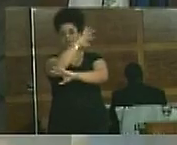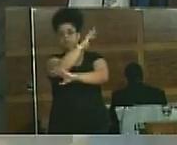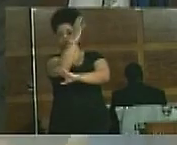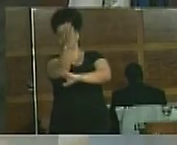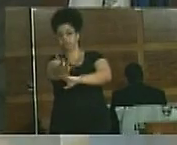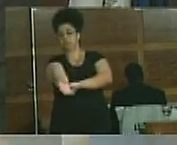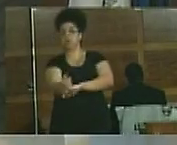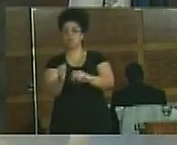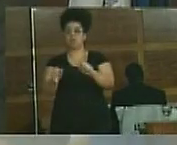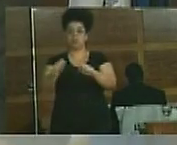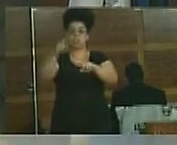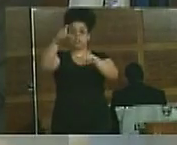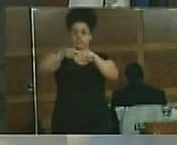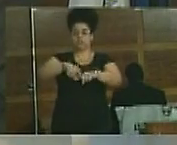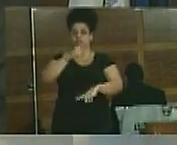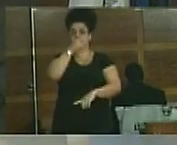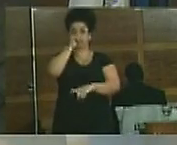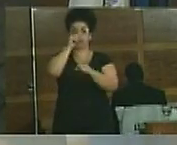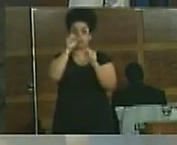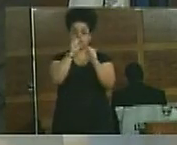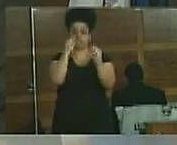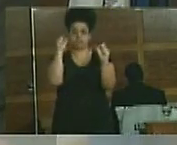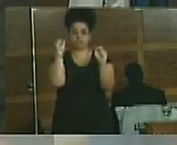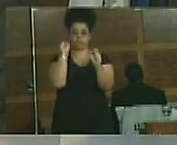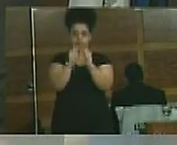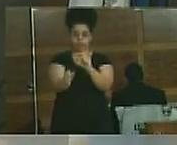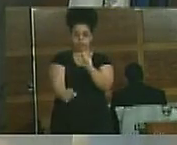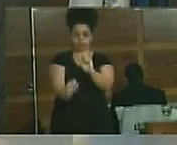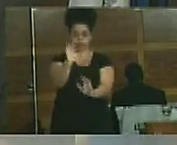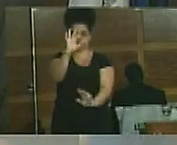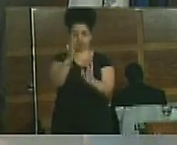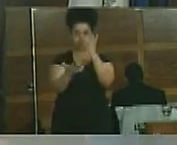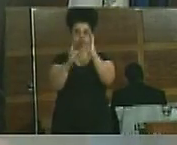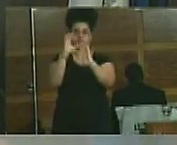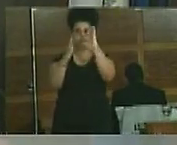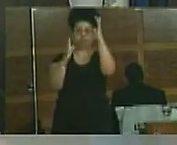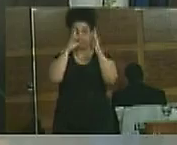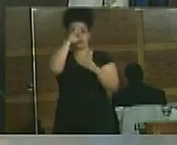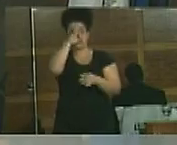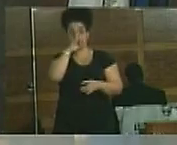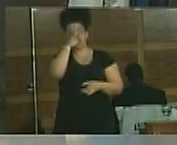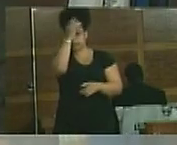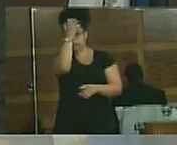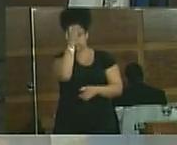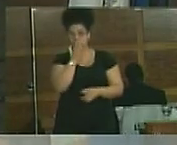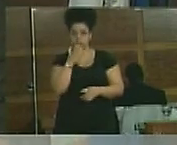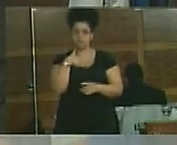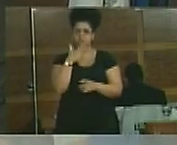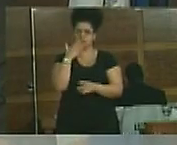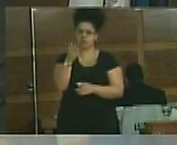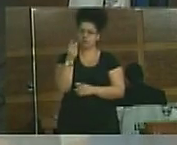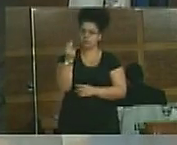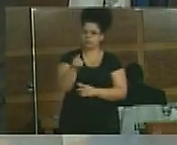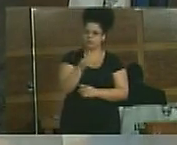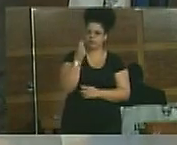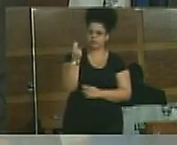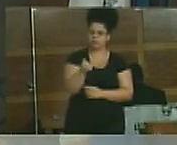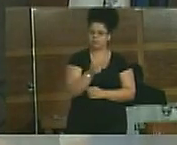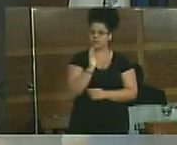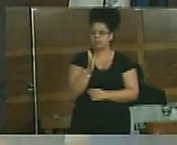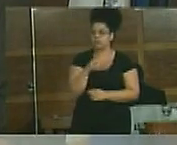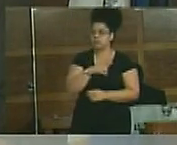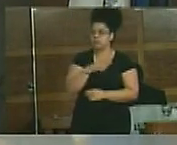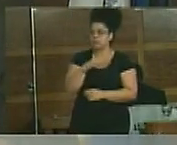trazer um curto-circuito e trazer um incêndio gravíssimo ali naquele local. Pedi já tem tempo. Tem ali um pé